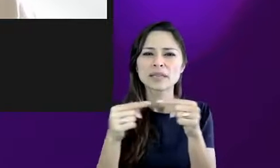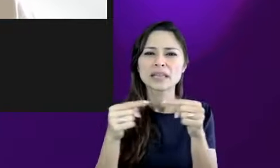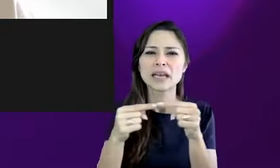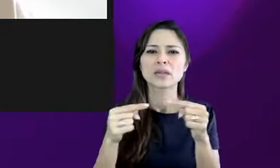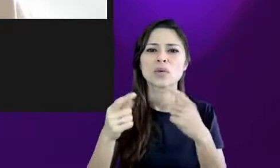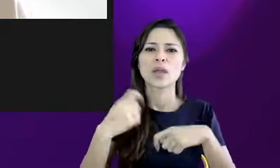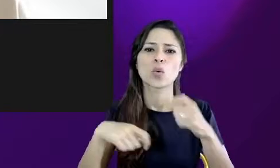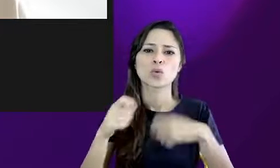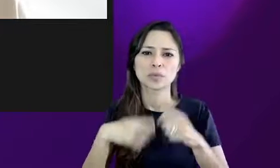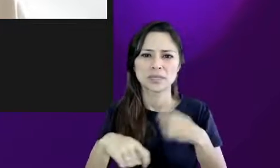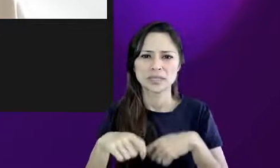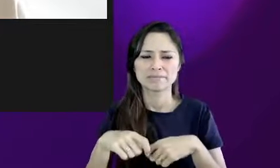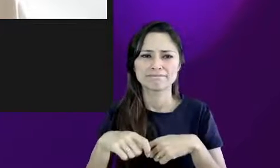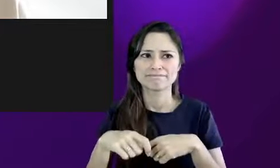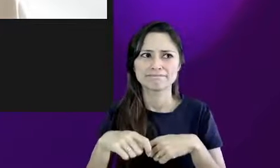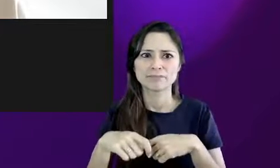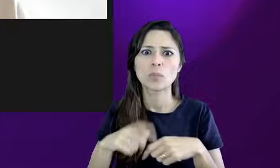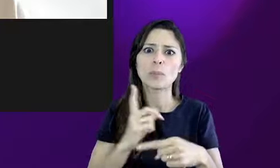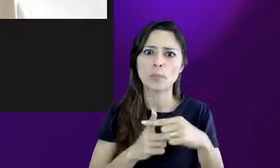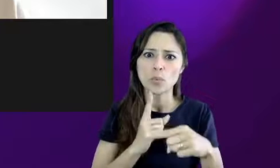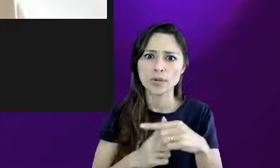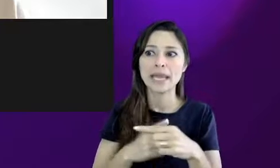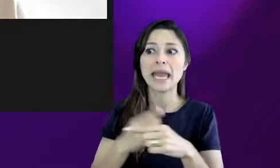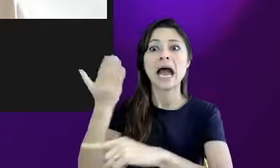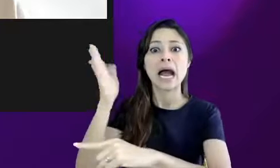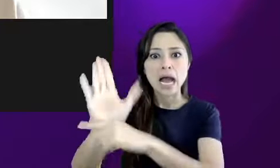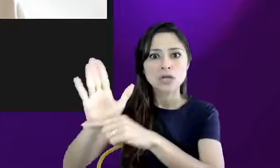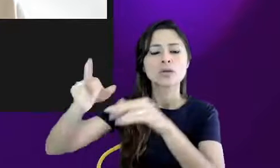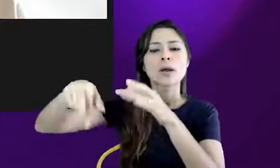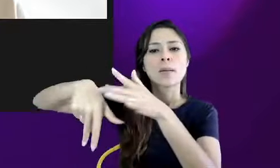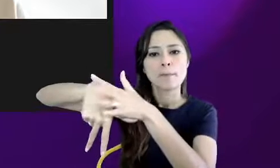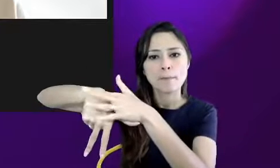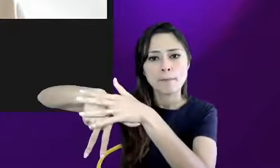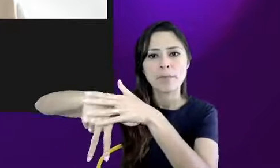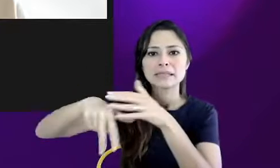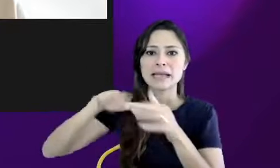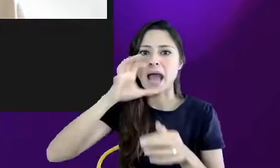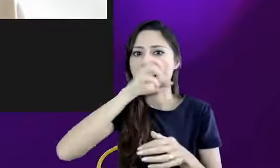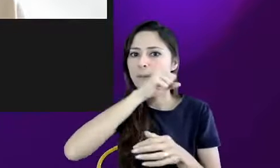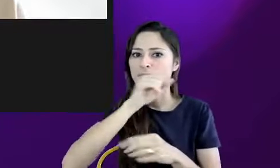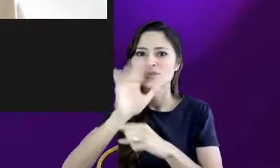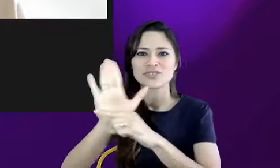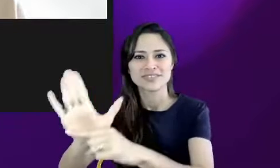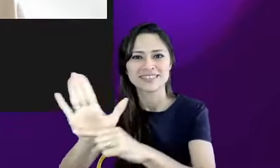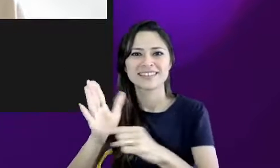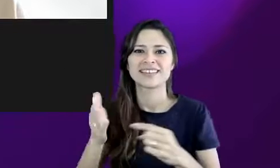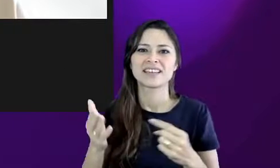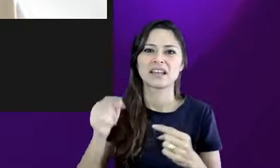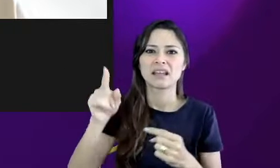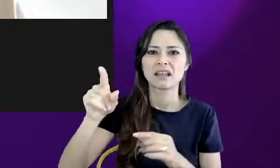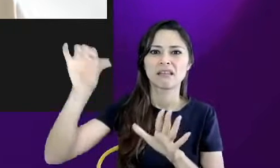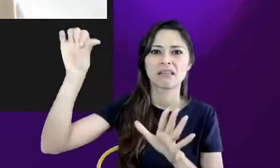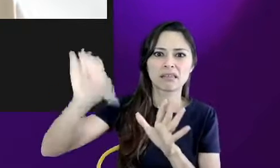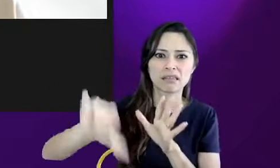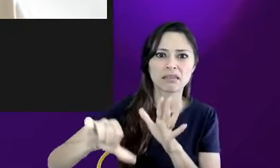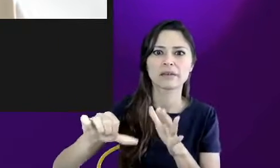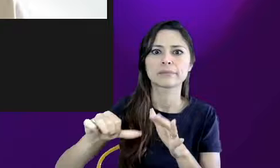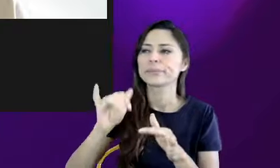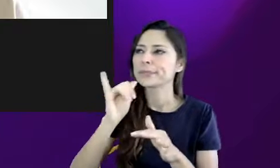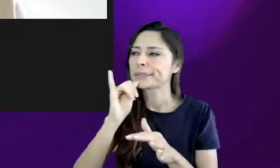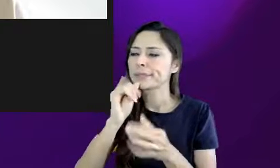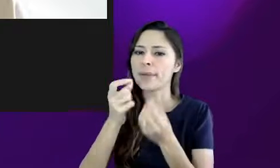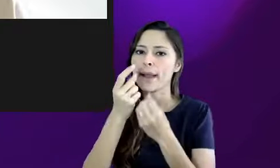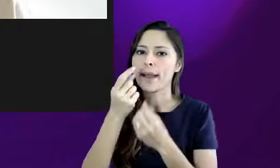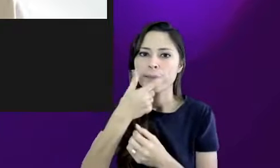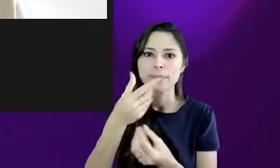somente para você beneficiar o paciente num tempo menor, né? Você não correr o risco de usar uma medicação e demorar mais para